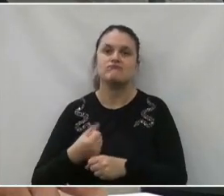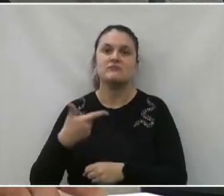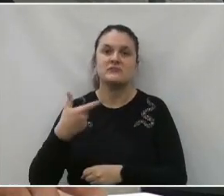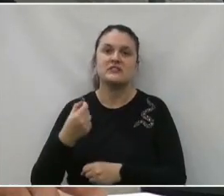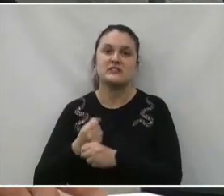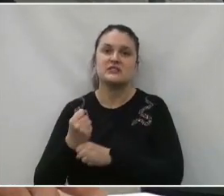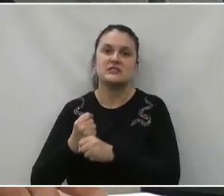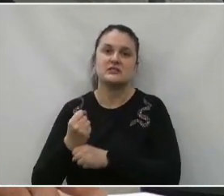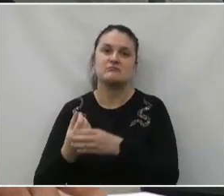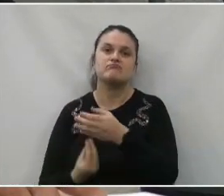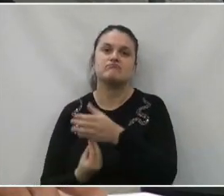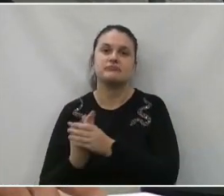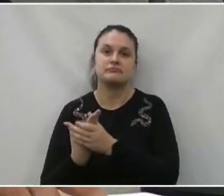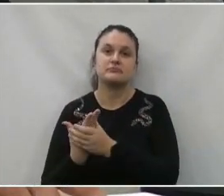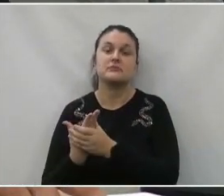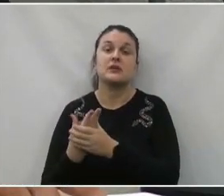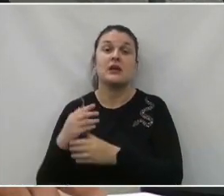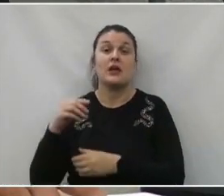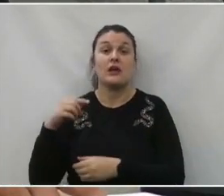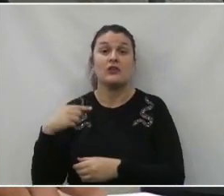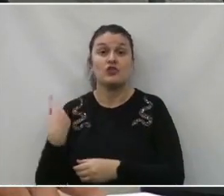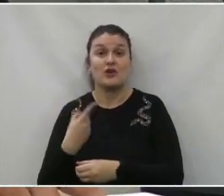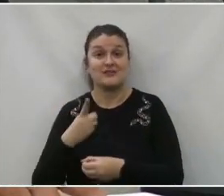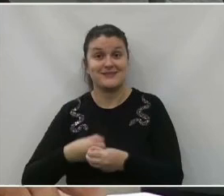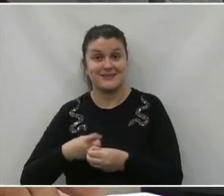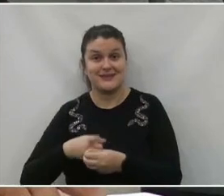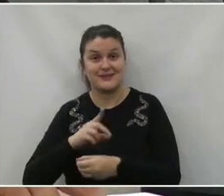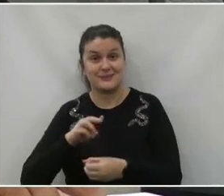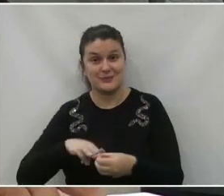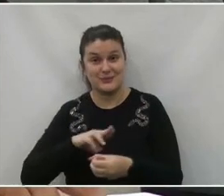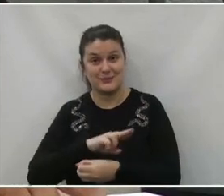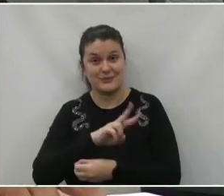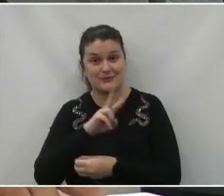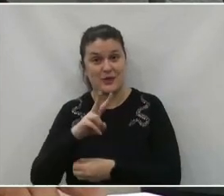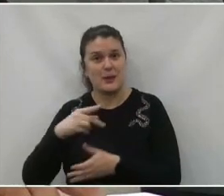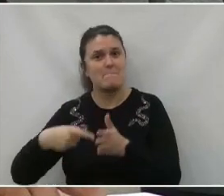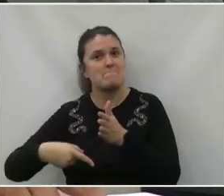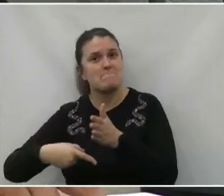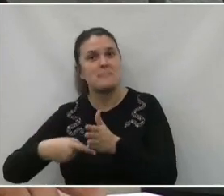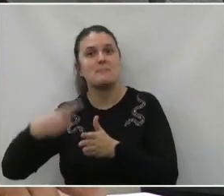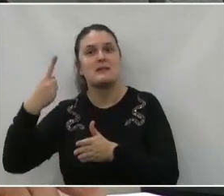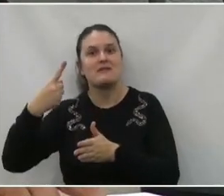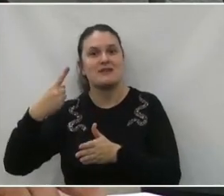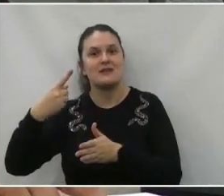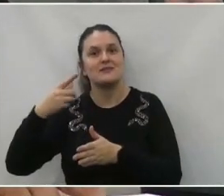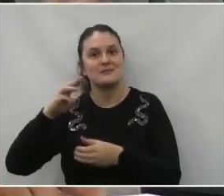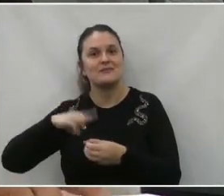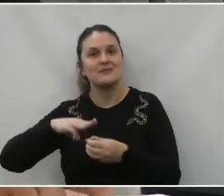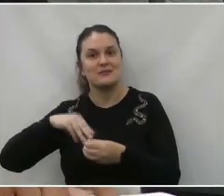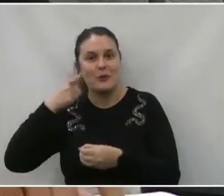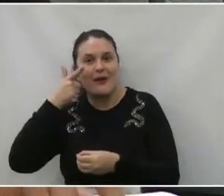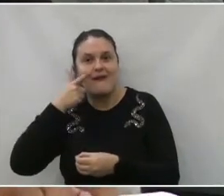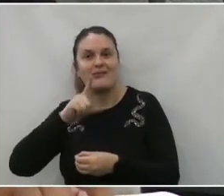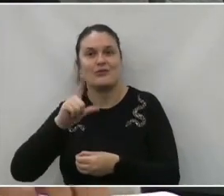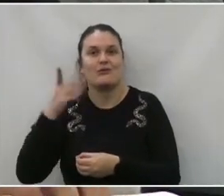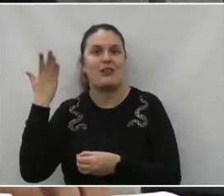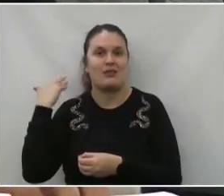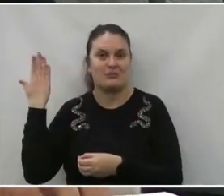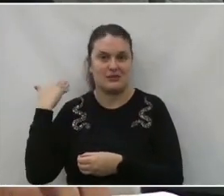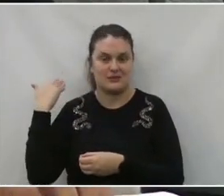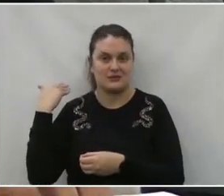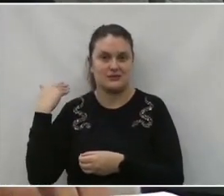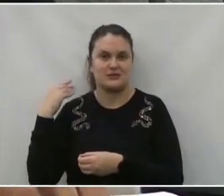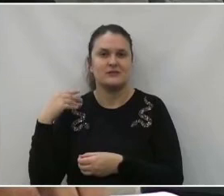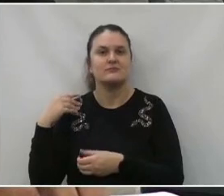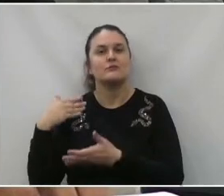anos. Só que tem um detalhe, a União da Vitória foi o primeiro também, um dos primeiros municípios contemplados na época,